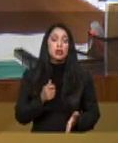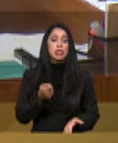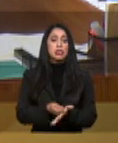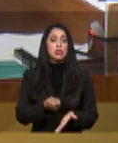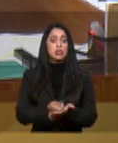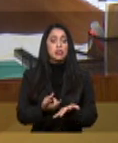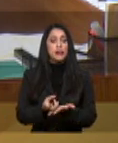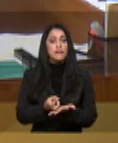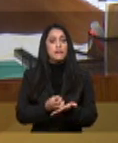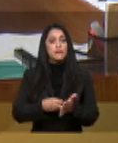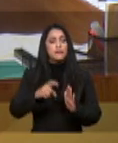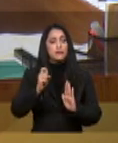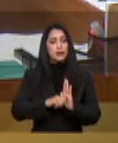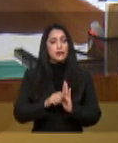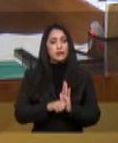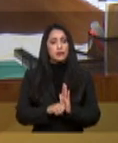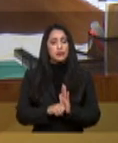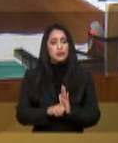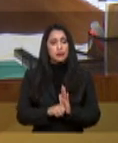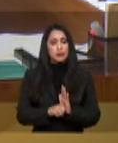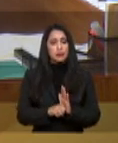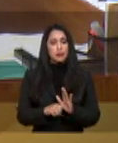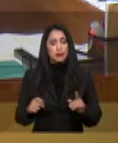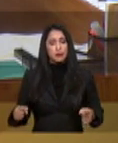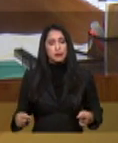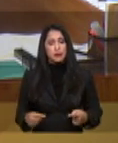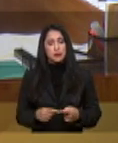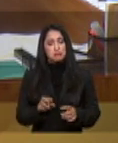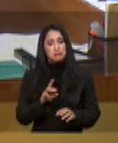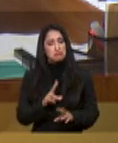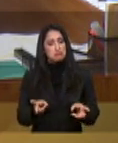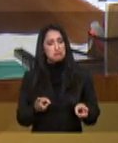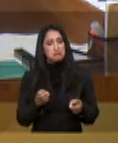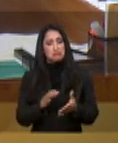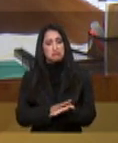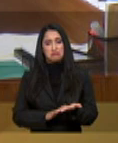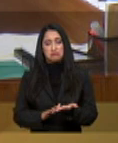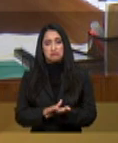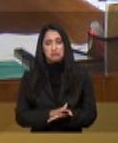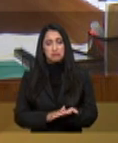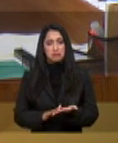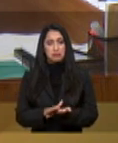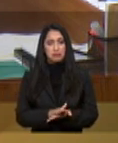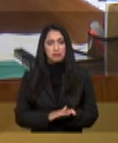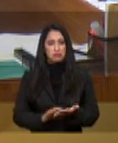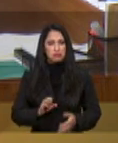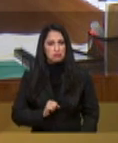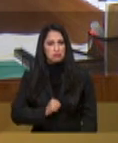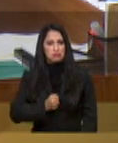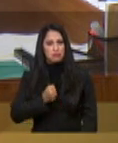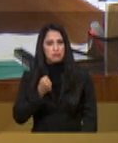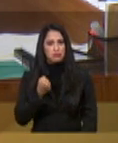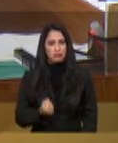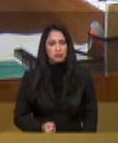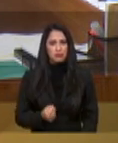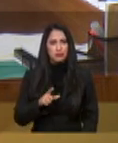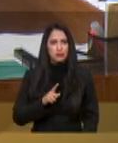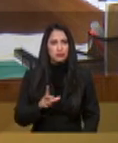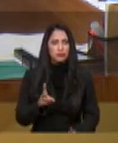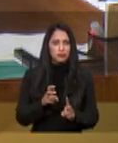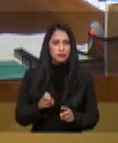fiscal do crédito tributário correspondente. Não vislumbro, ainda, nenhum tratamento odioso, tendo em conta a razoabilidade